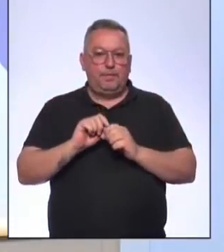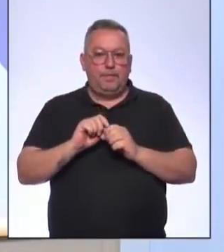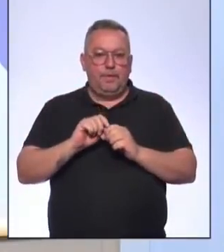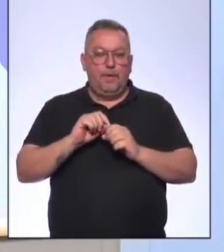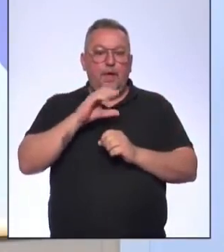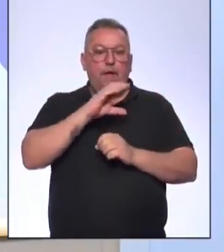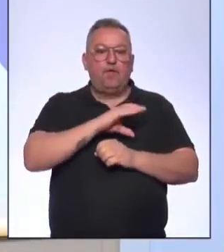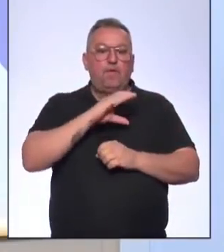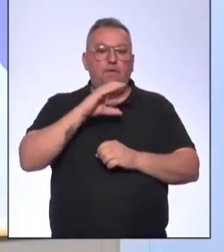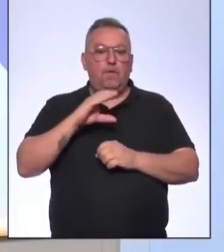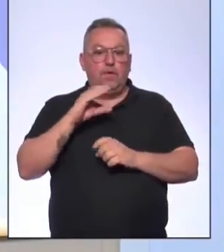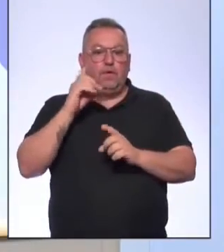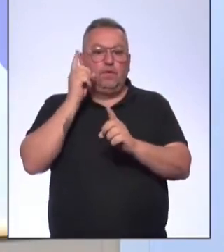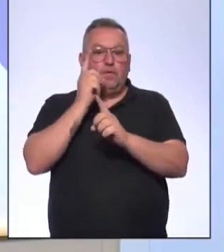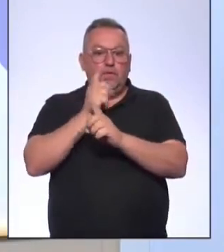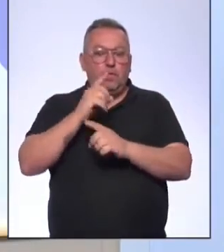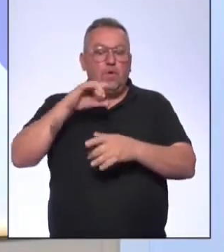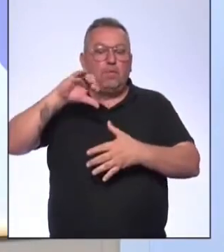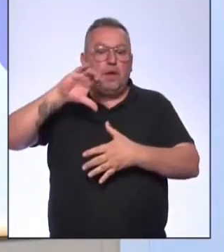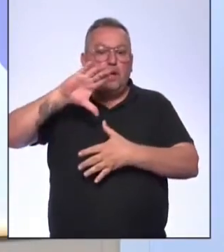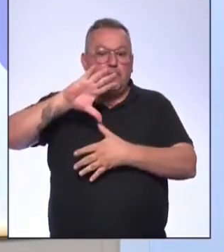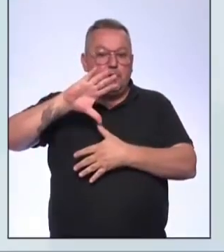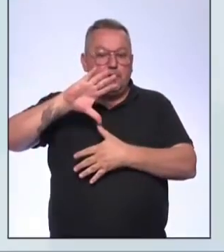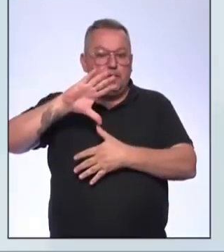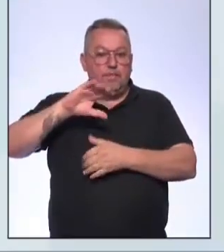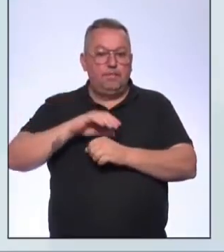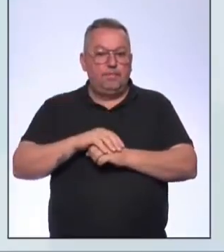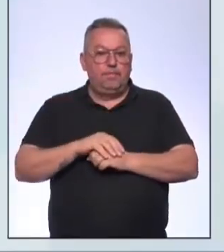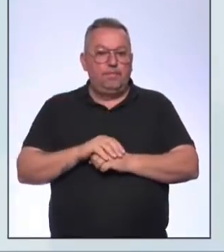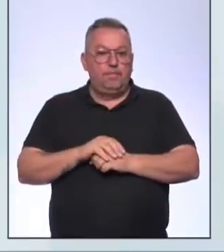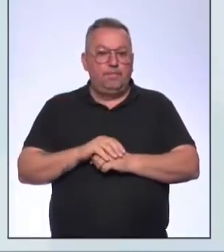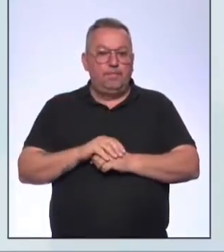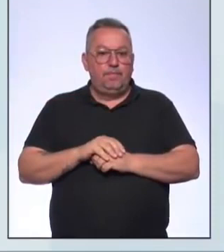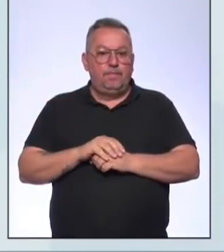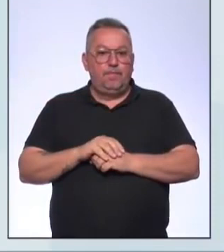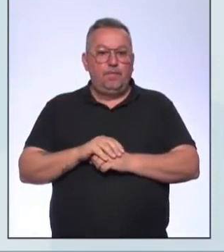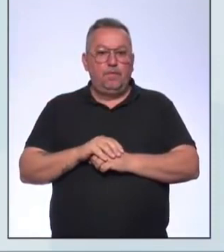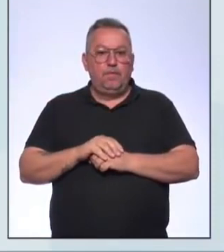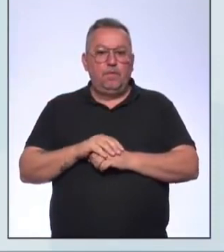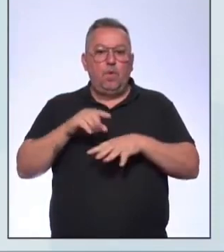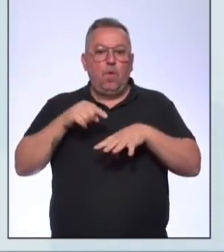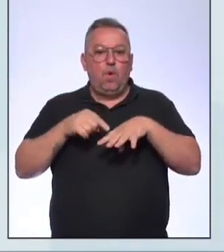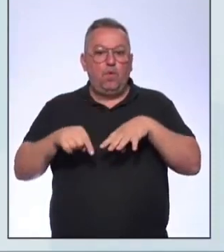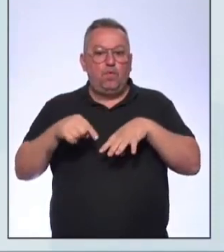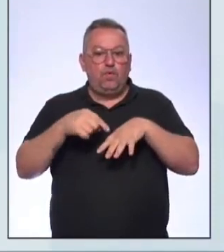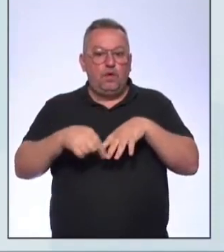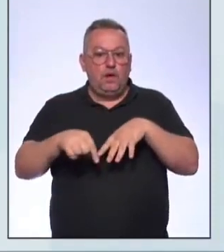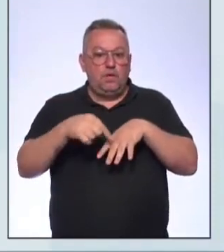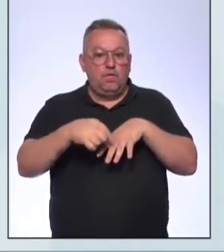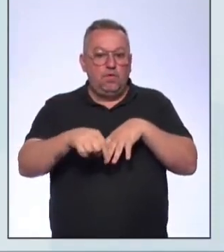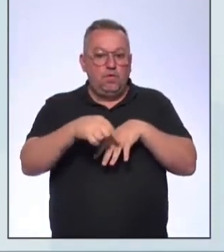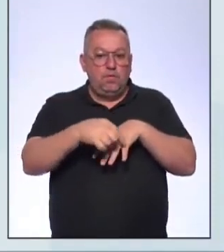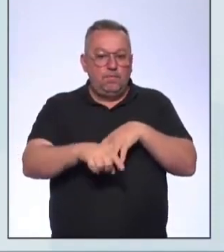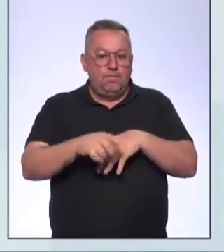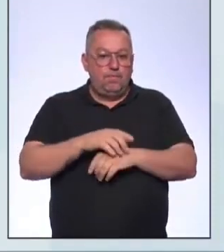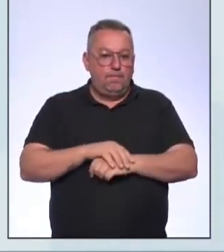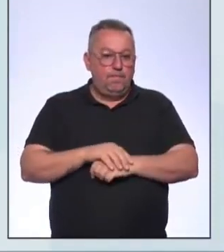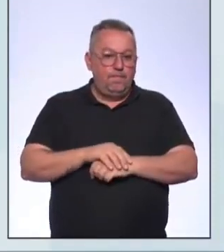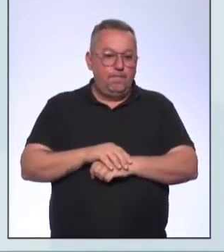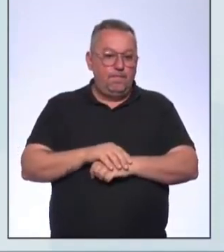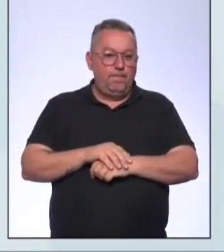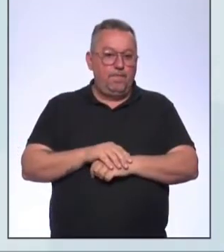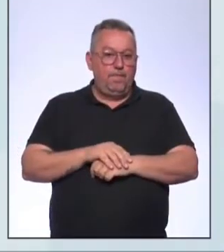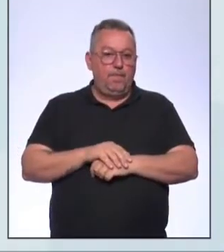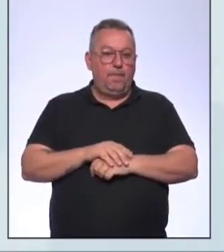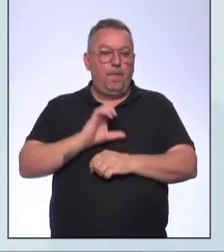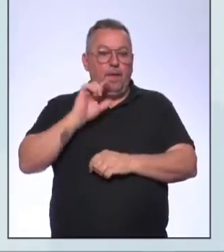Christopher Columbus discovered the American E aí eles colocaram? continent. Conto, muito bem. Então, vamos lá.